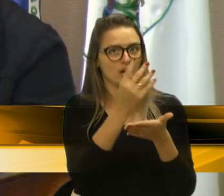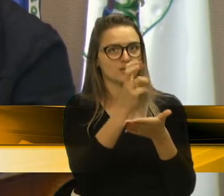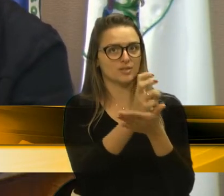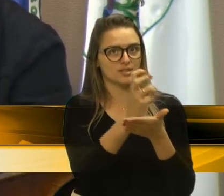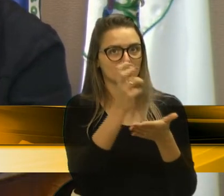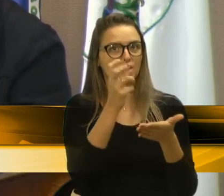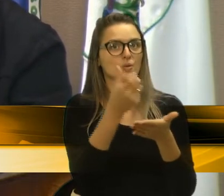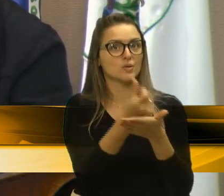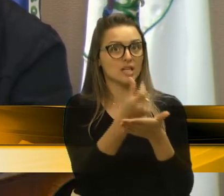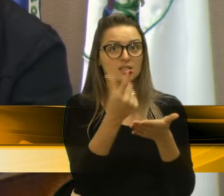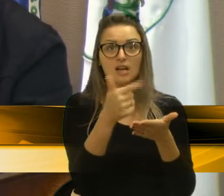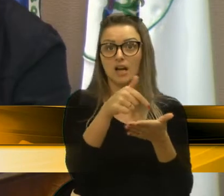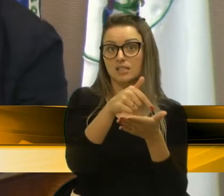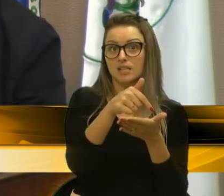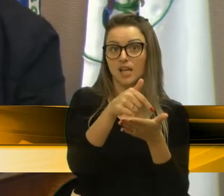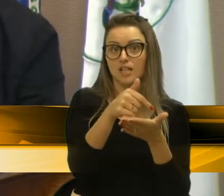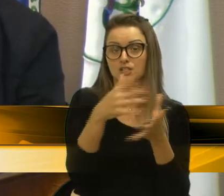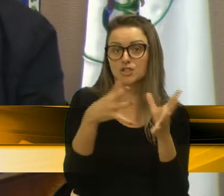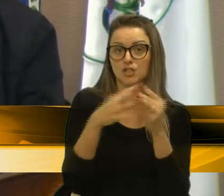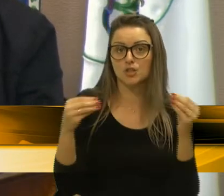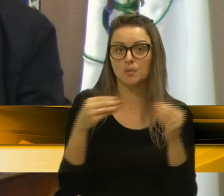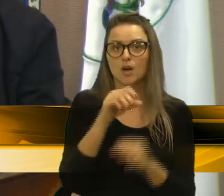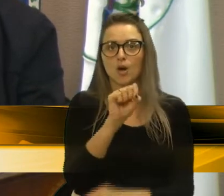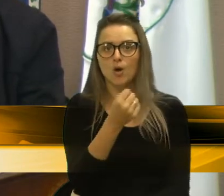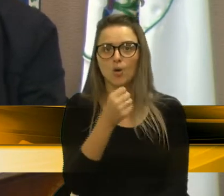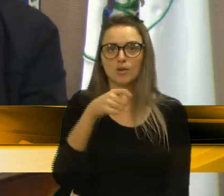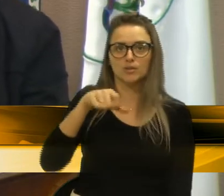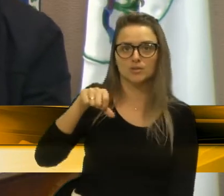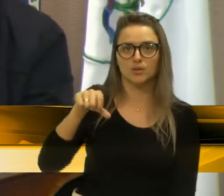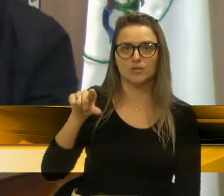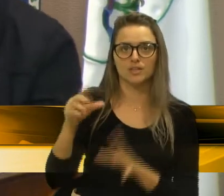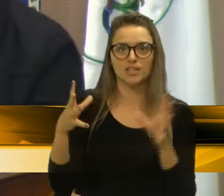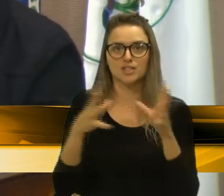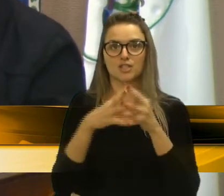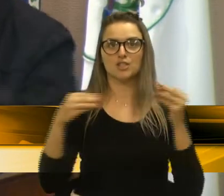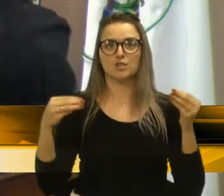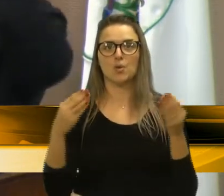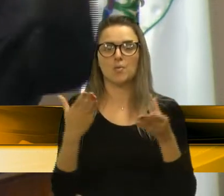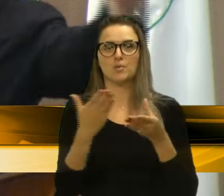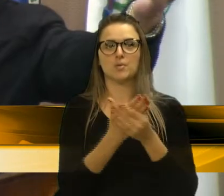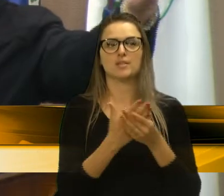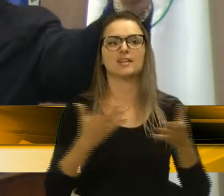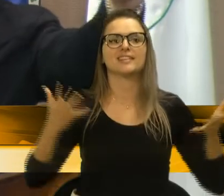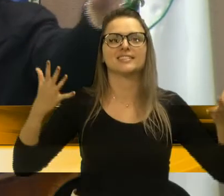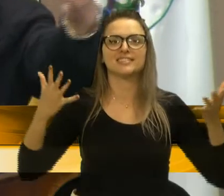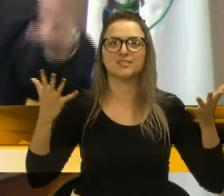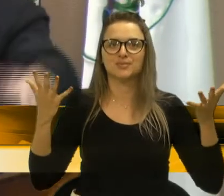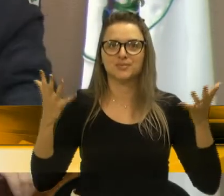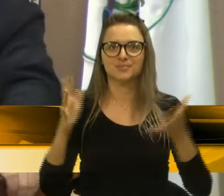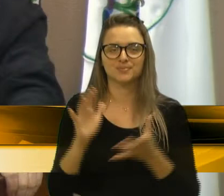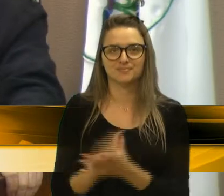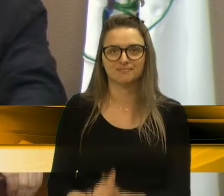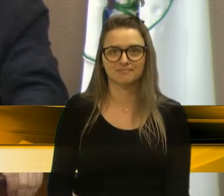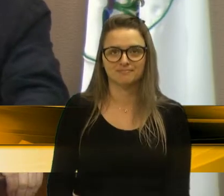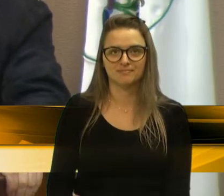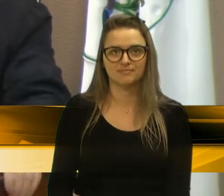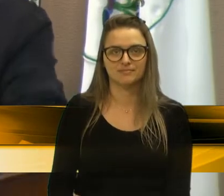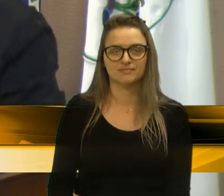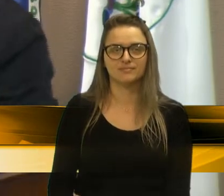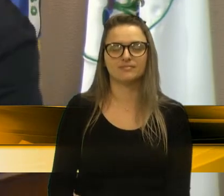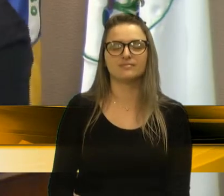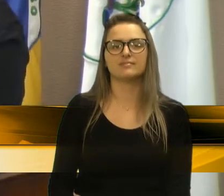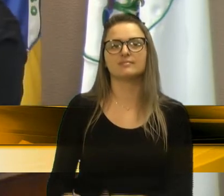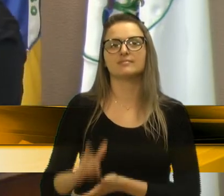permanece, mas a 8, a 9 e a 10 somem do processo. E aí surge uma declaração de